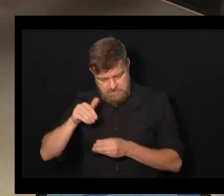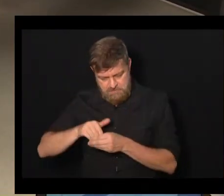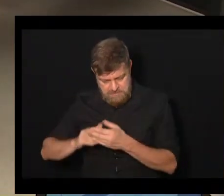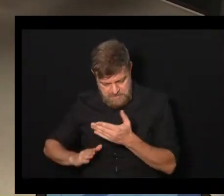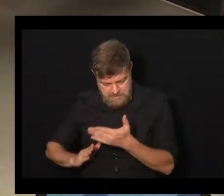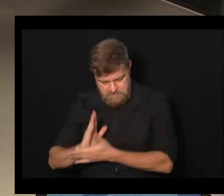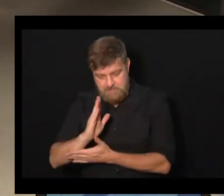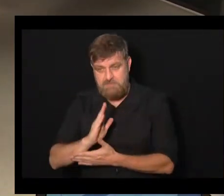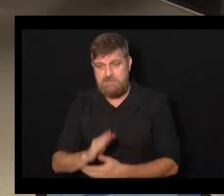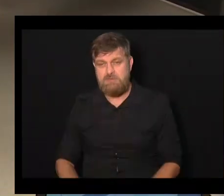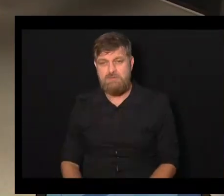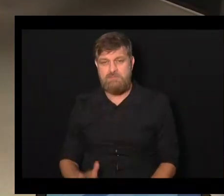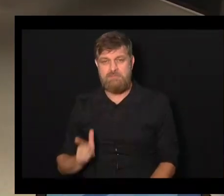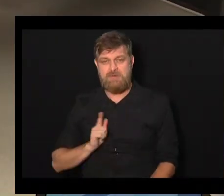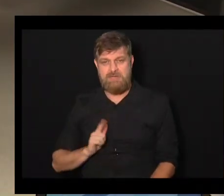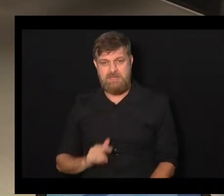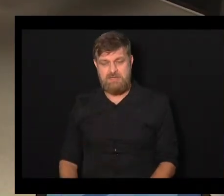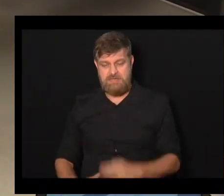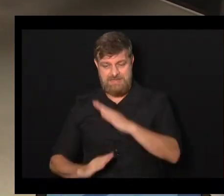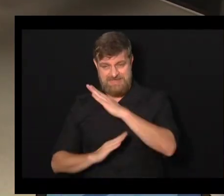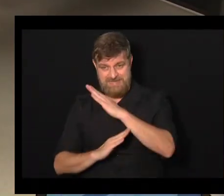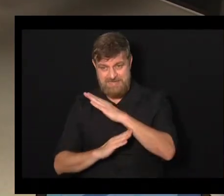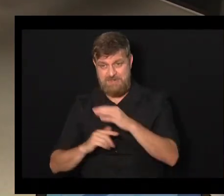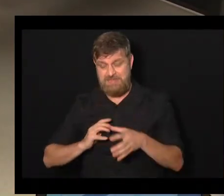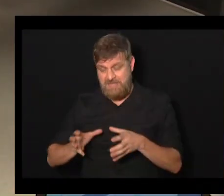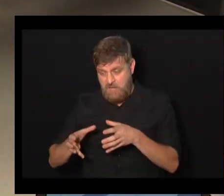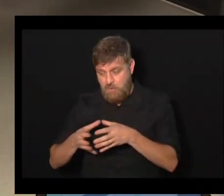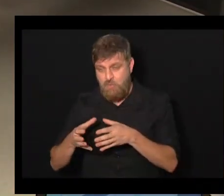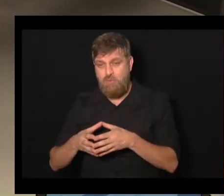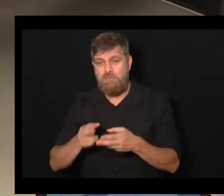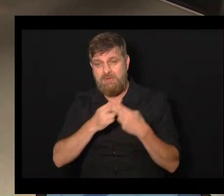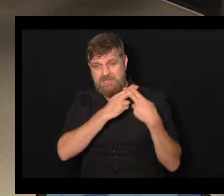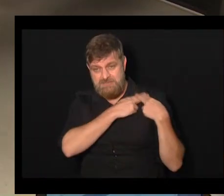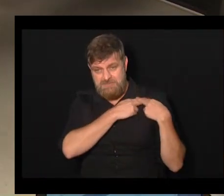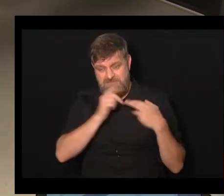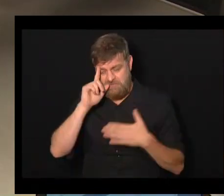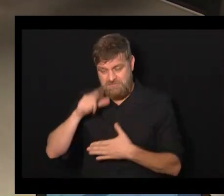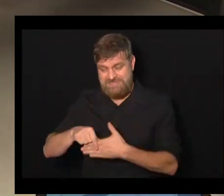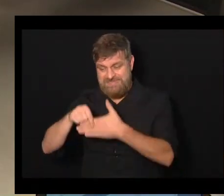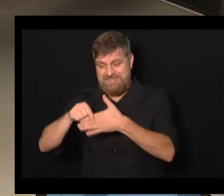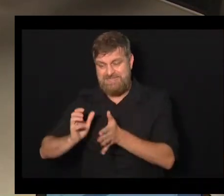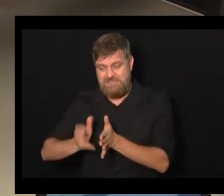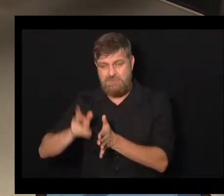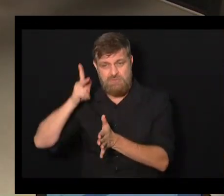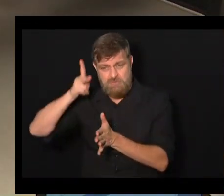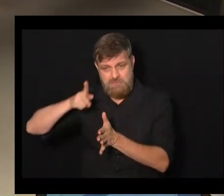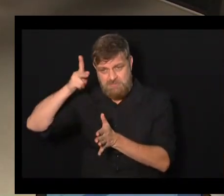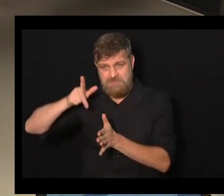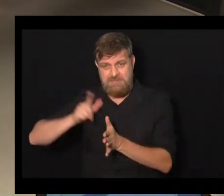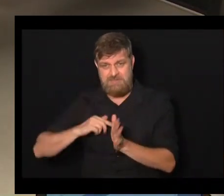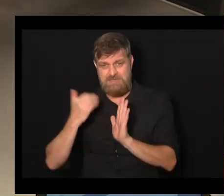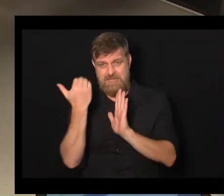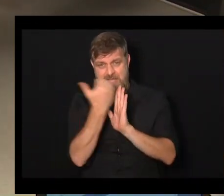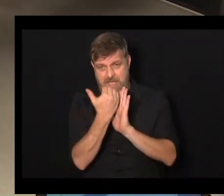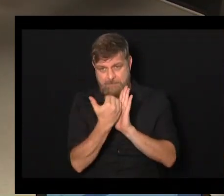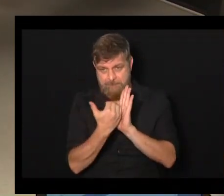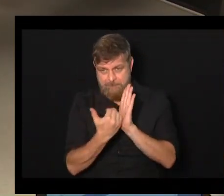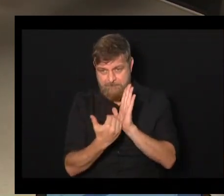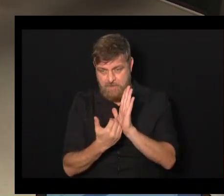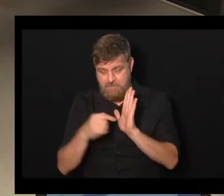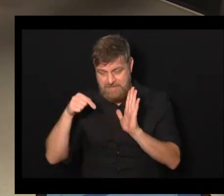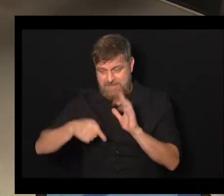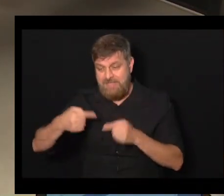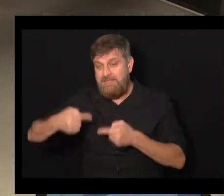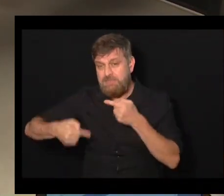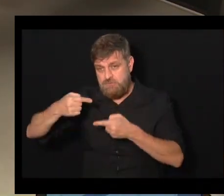para instituir, de fato, o Colégio de Líderes e democratizar a pauta, a construção da pauta aqui na